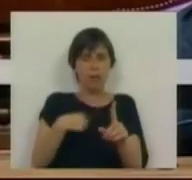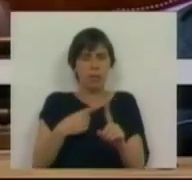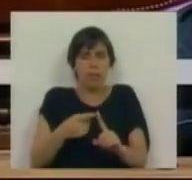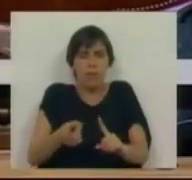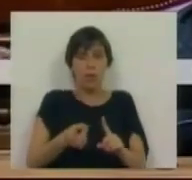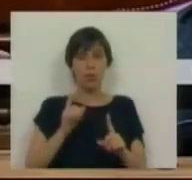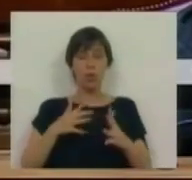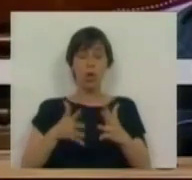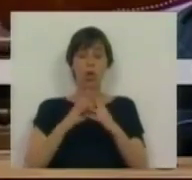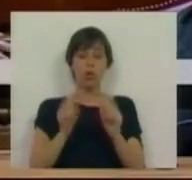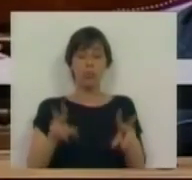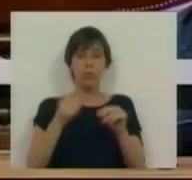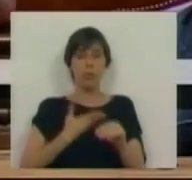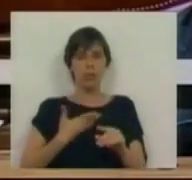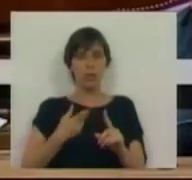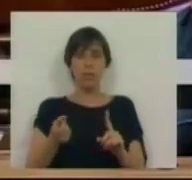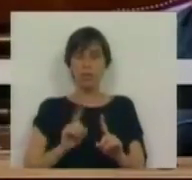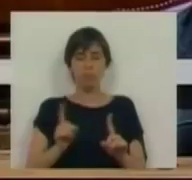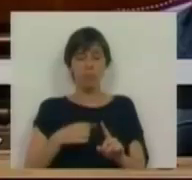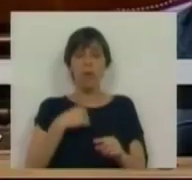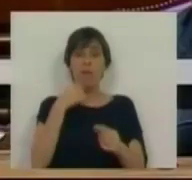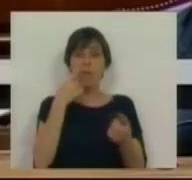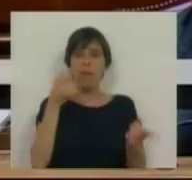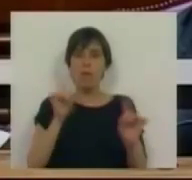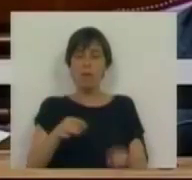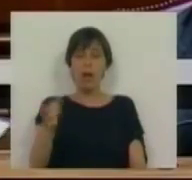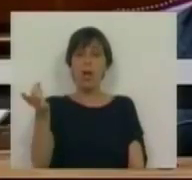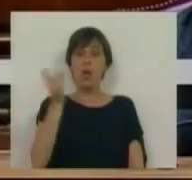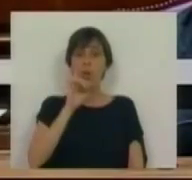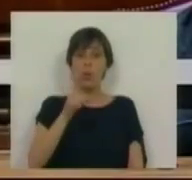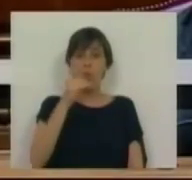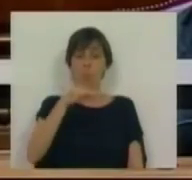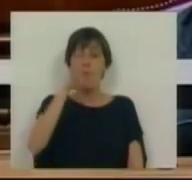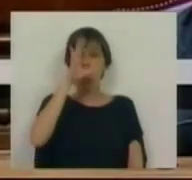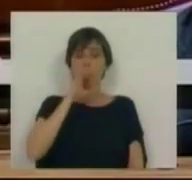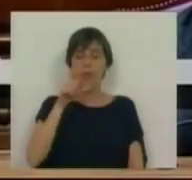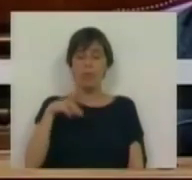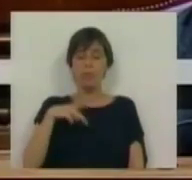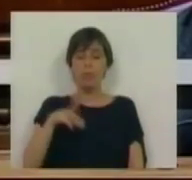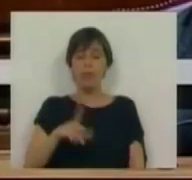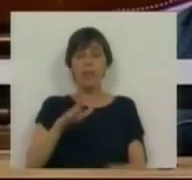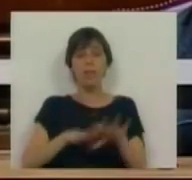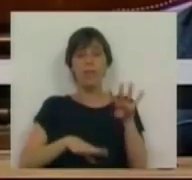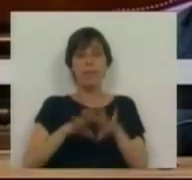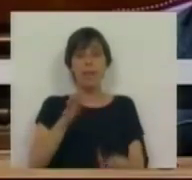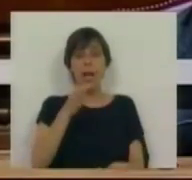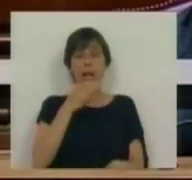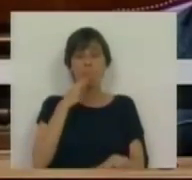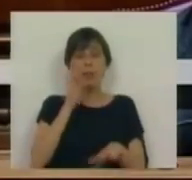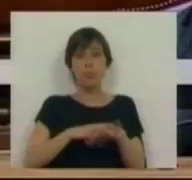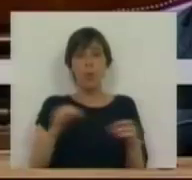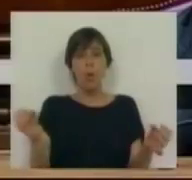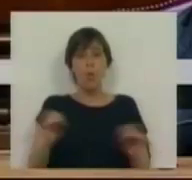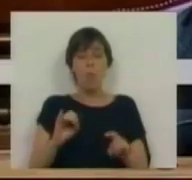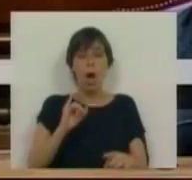alternativas. Reestruturação de dívida não, volto a dizê-lo aqui no Parlamento, no dia em que um governo em Portugal o tivesse de fazer por não ter